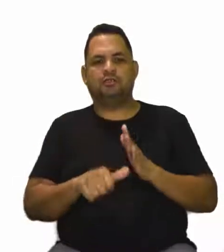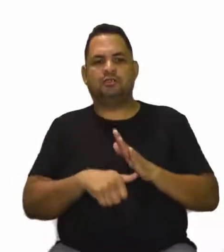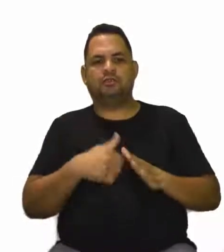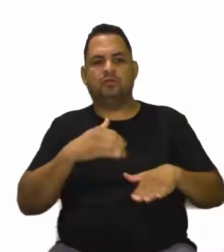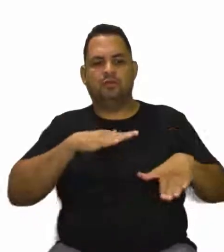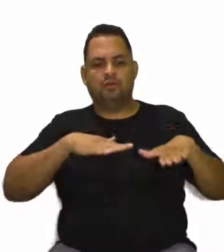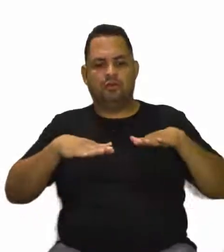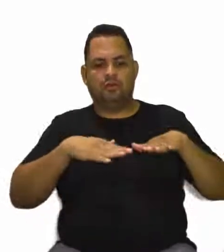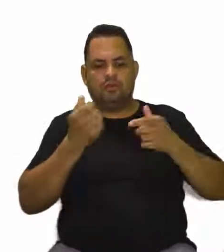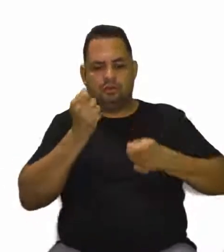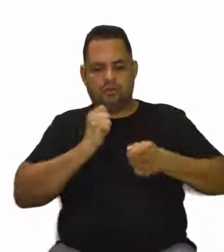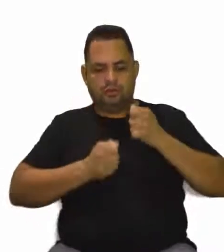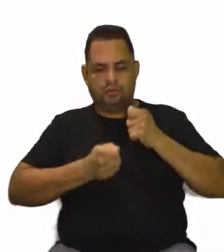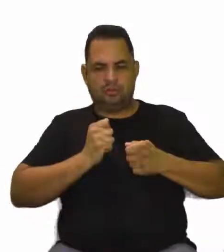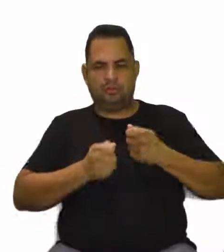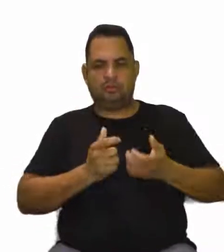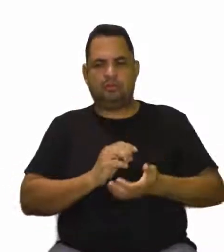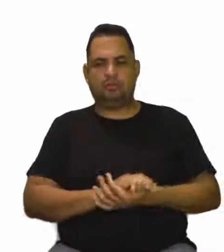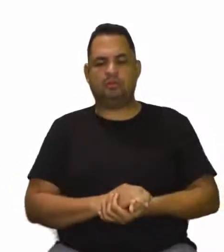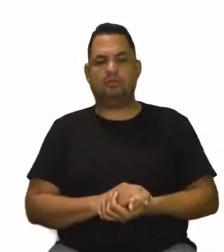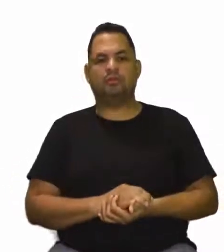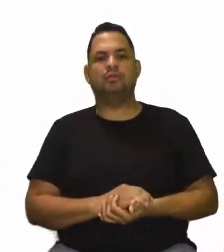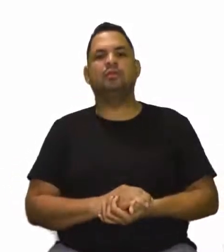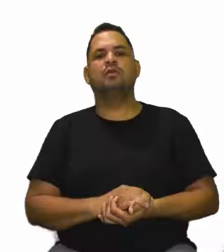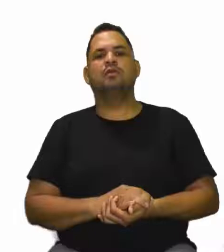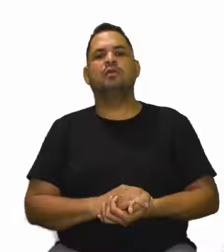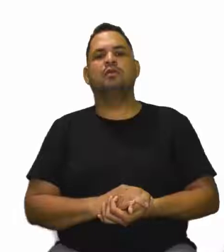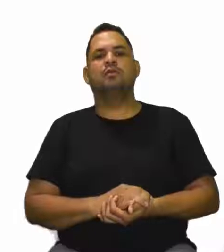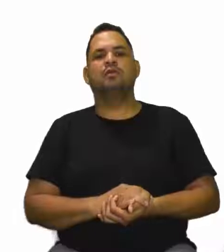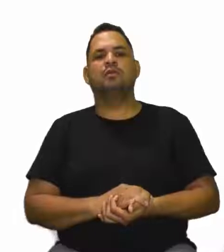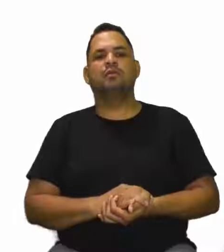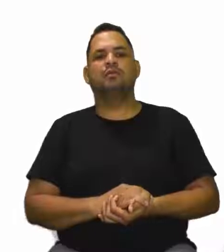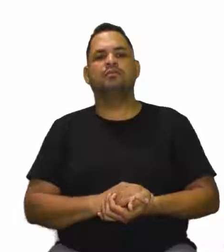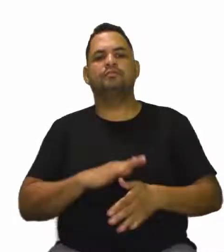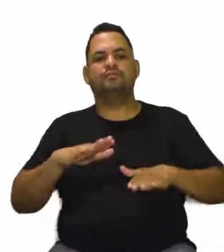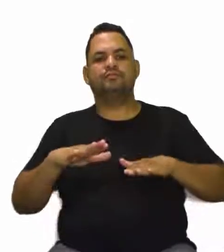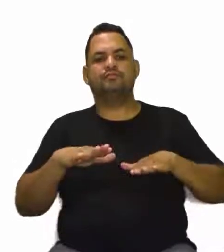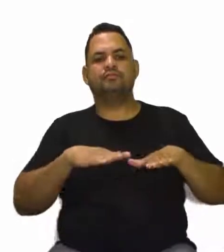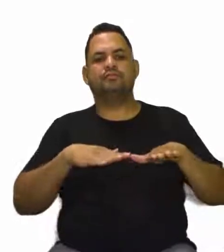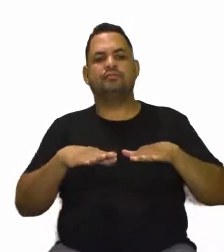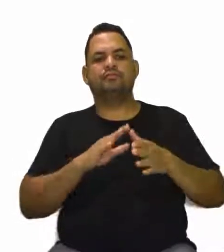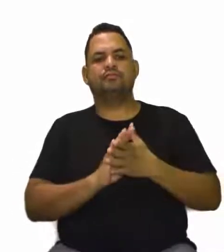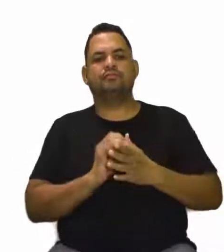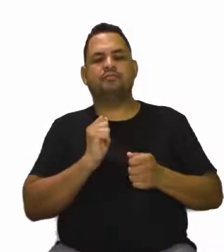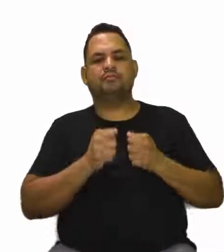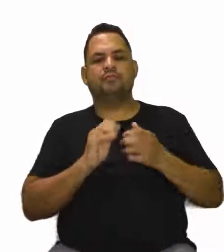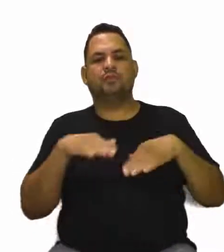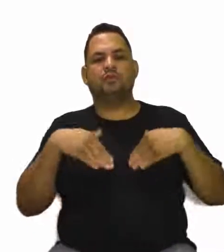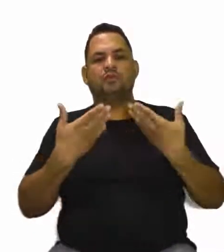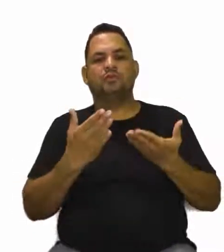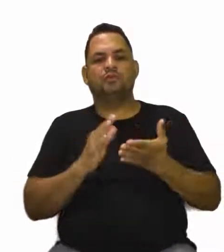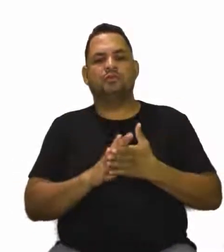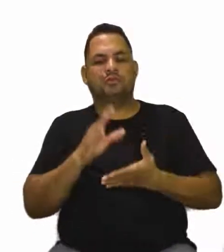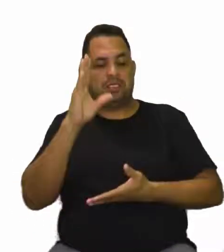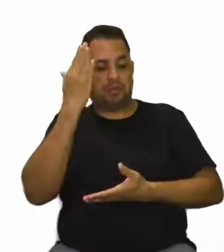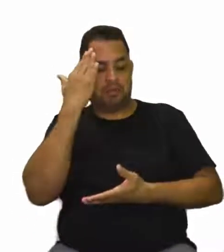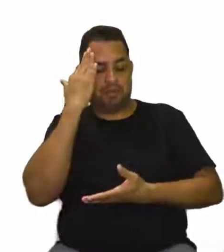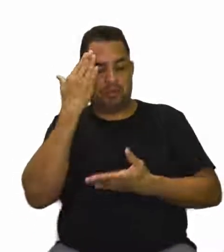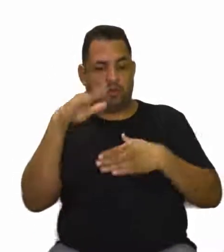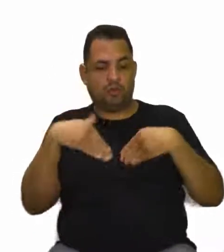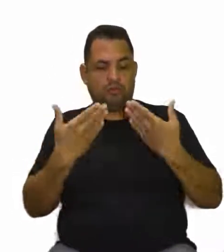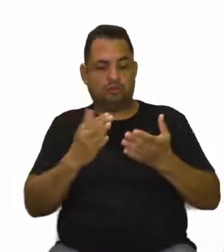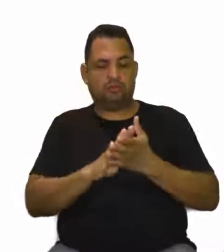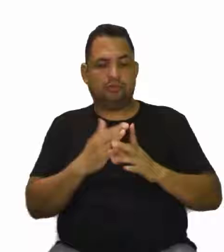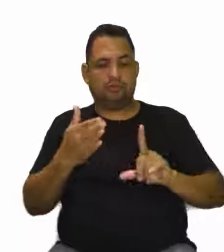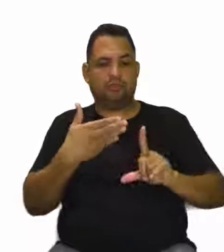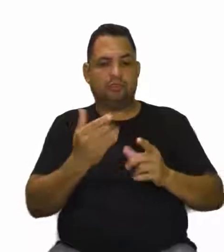segundo, movimento funcional. O movimento funcional nós já compreendemos quando falamos de ginástica, no